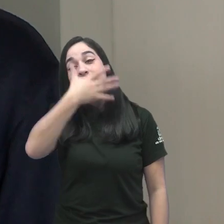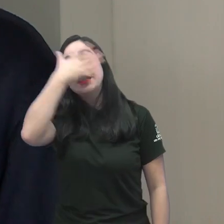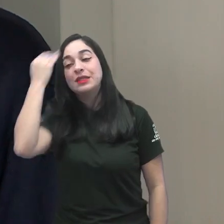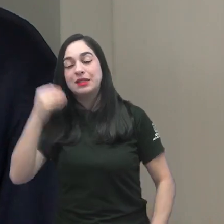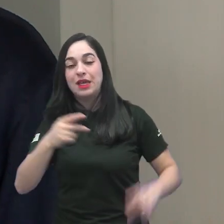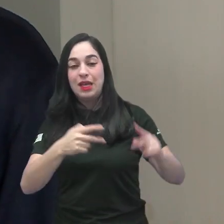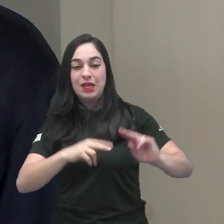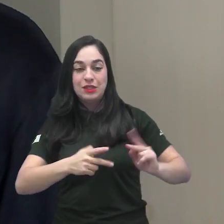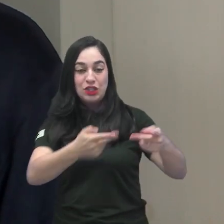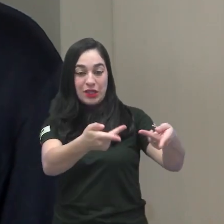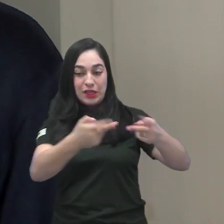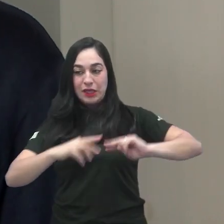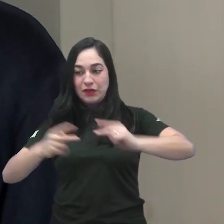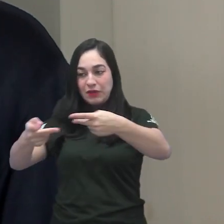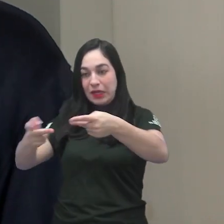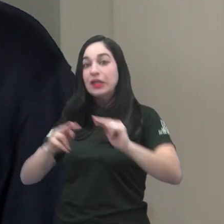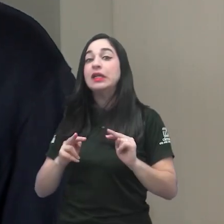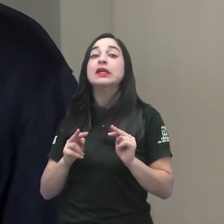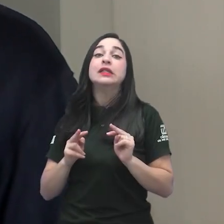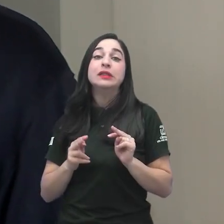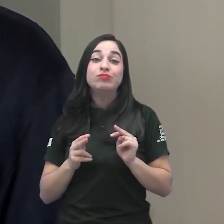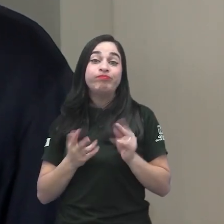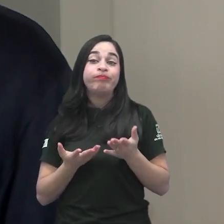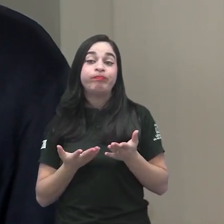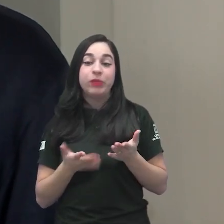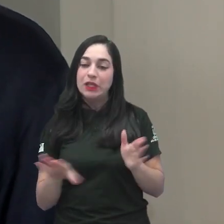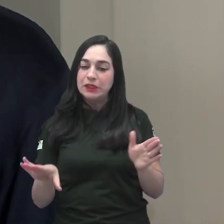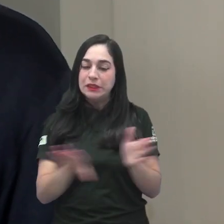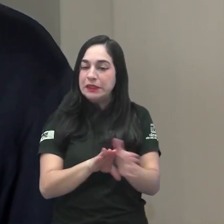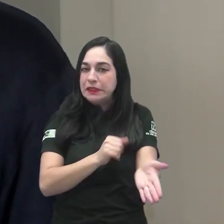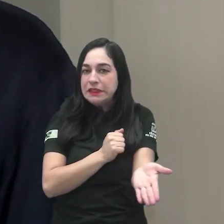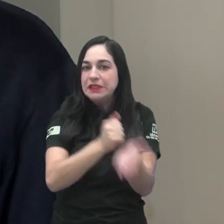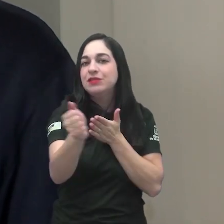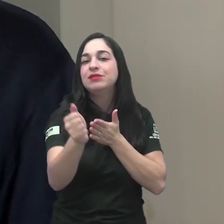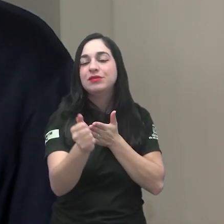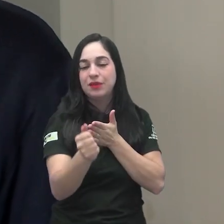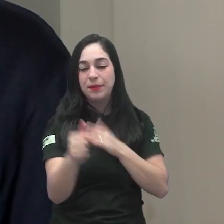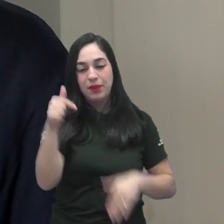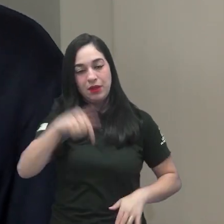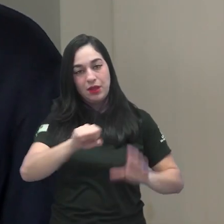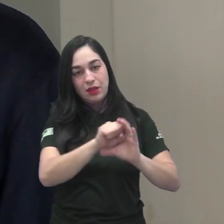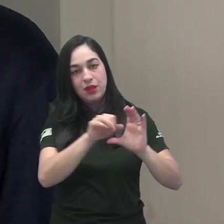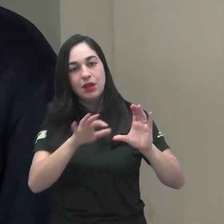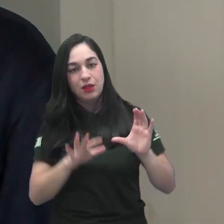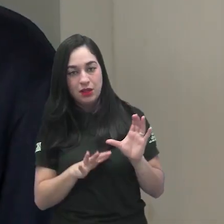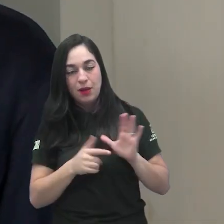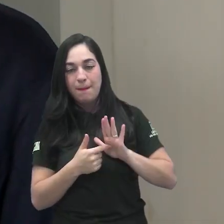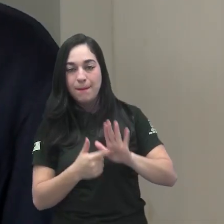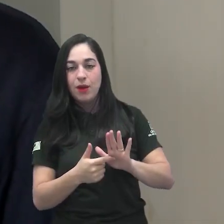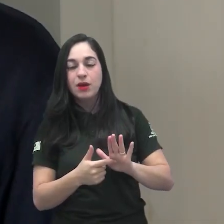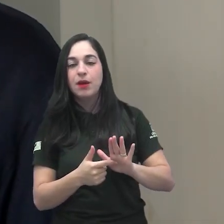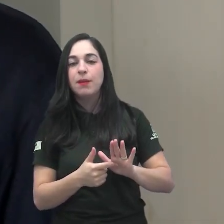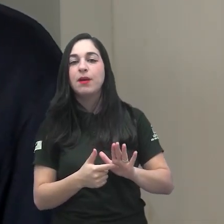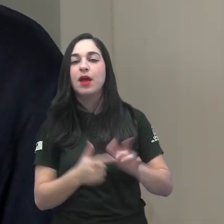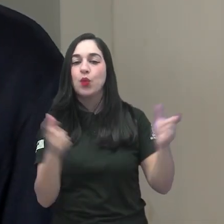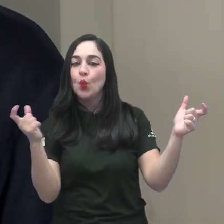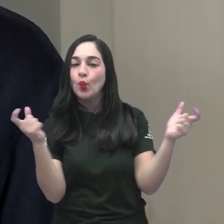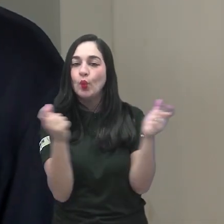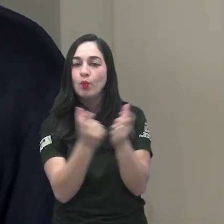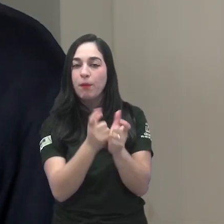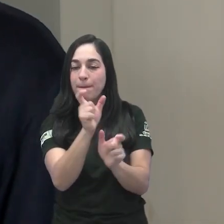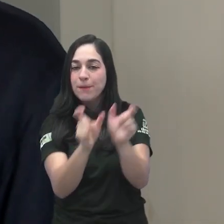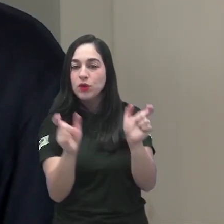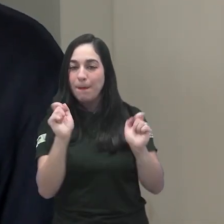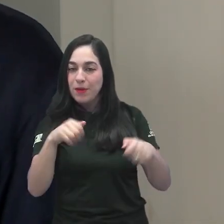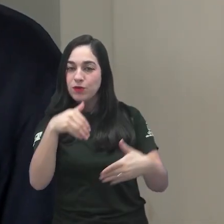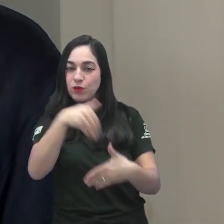fazer a transferência. Então, a nossa cidade tem essa característica e, consequentemente, acaba diminuindo a quantidade de